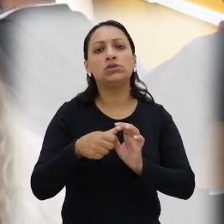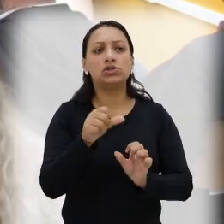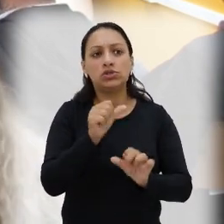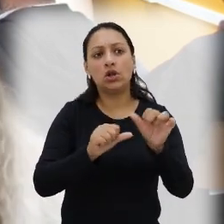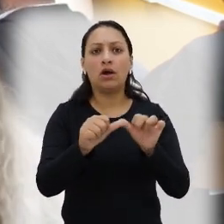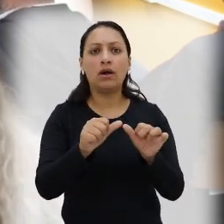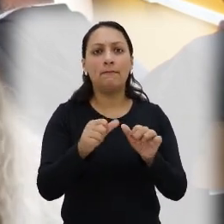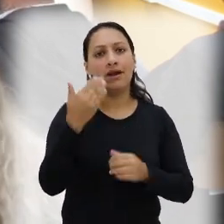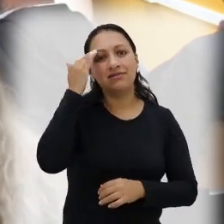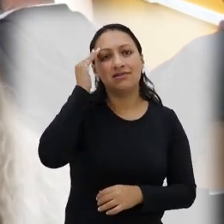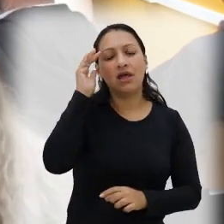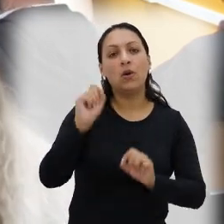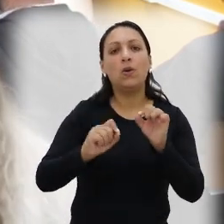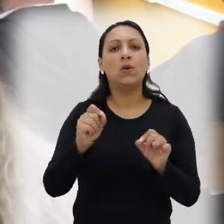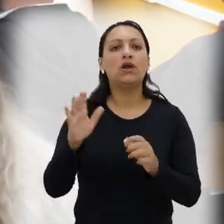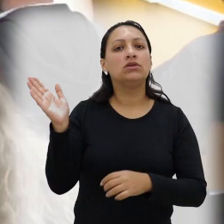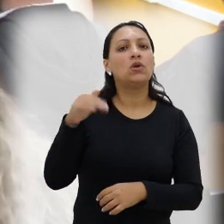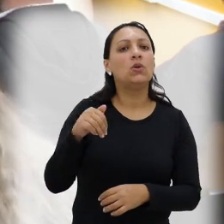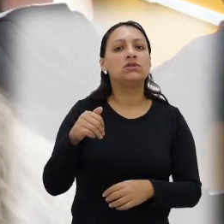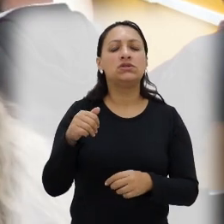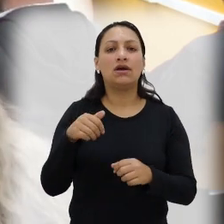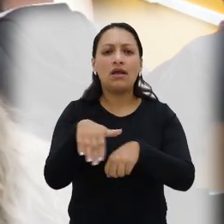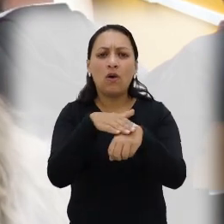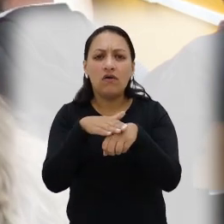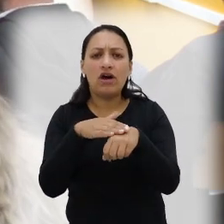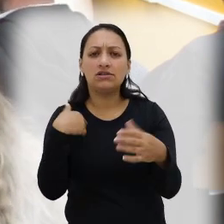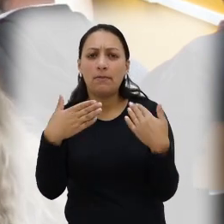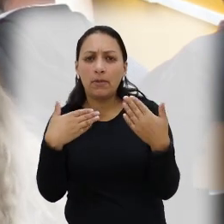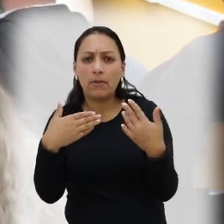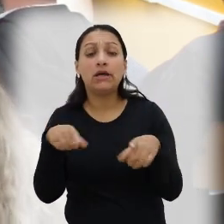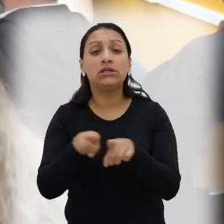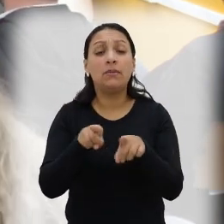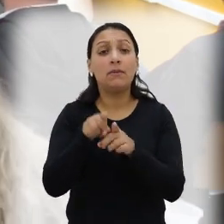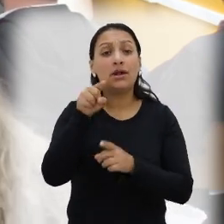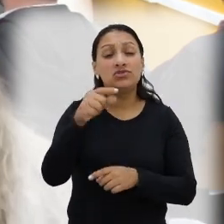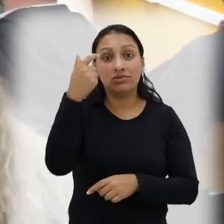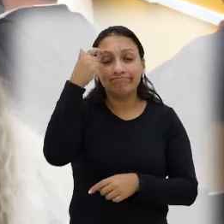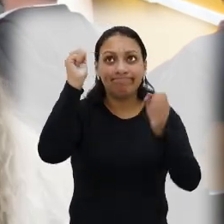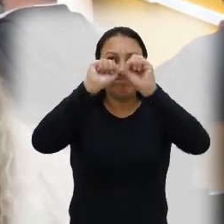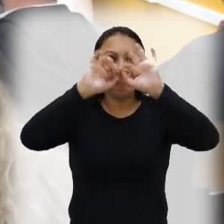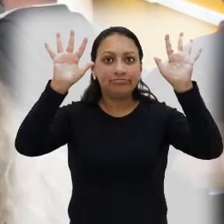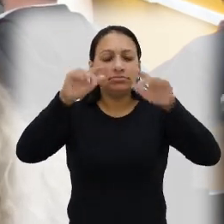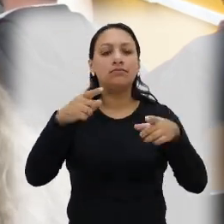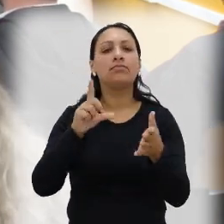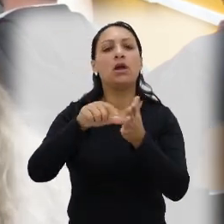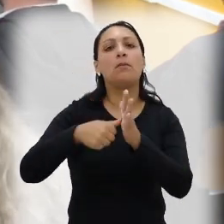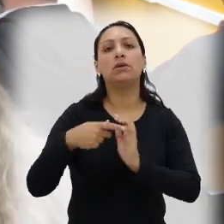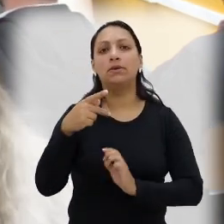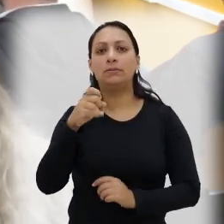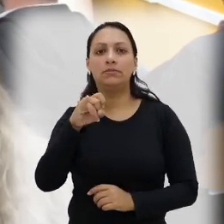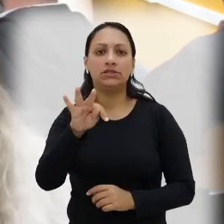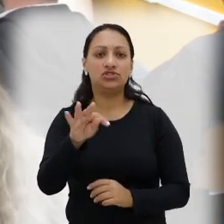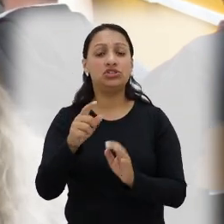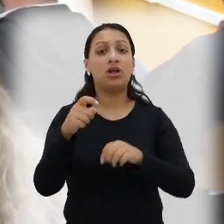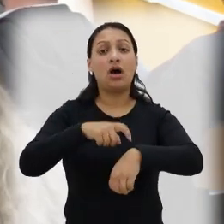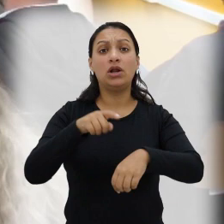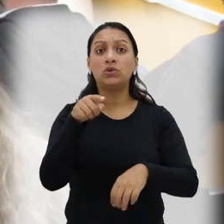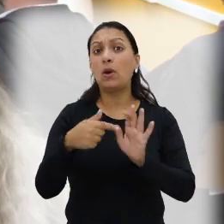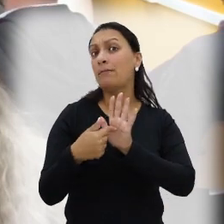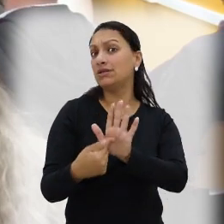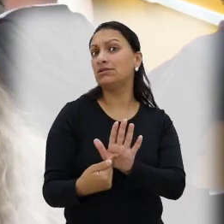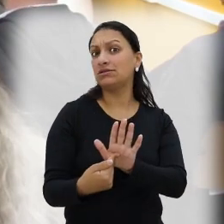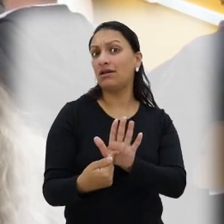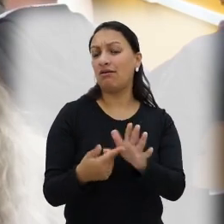o que foi trazido lá naquele tema e para te estar por dentro daquilo. Porque pode ser que lá no pitch final é tu que vai apresentar.